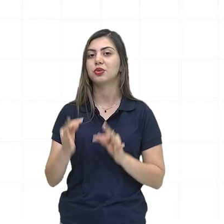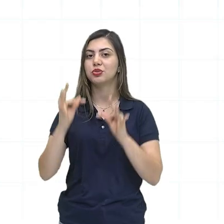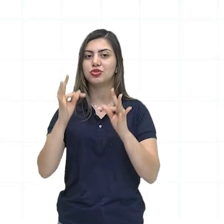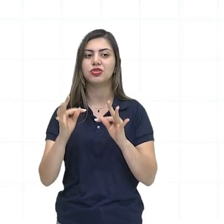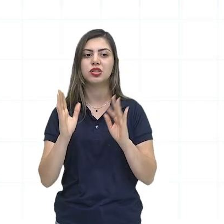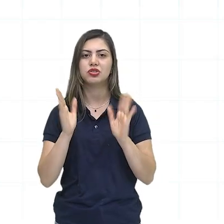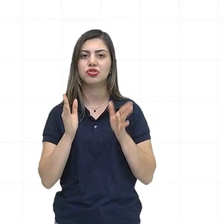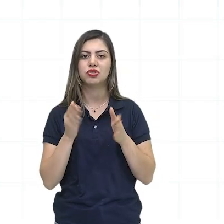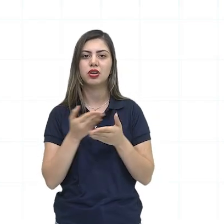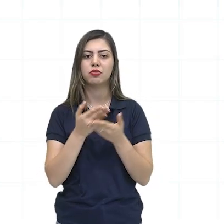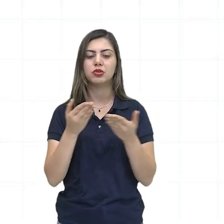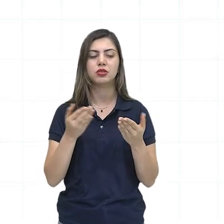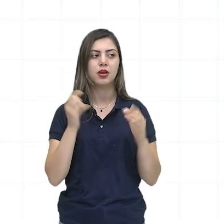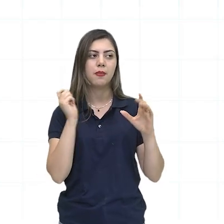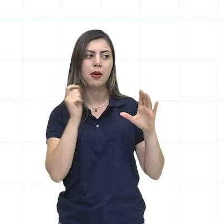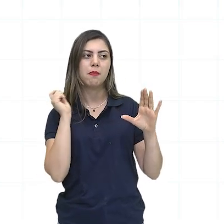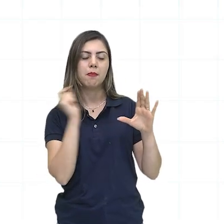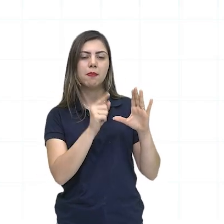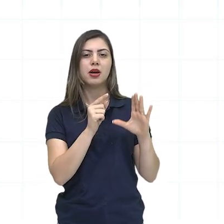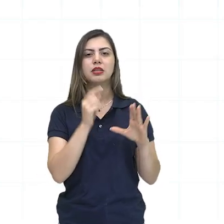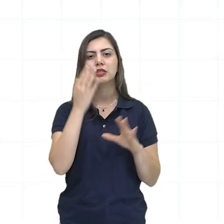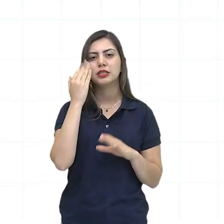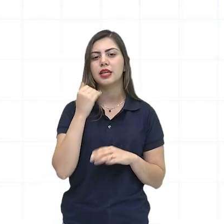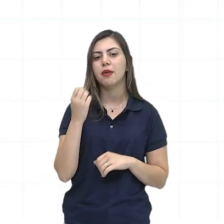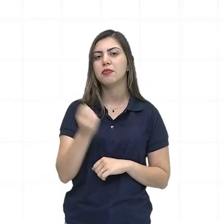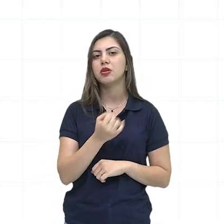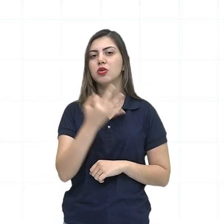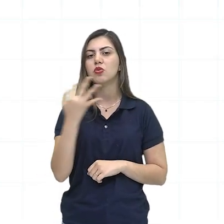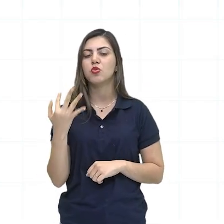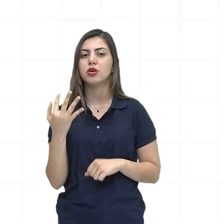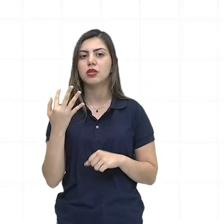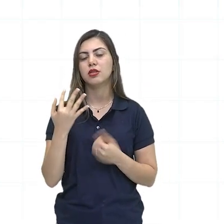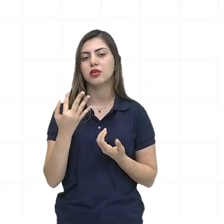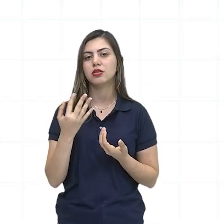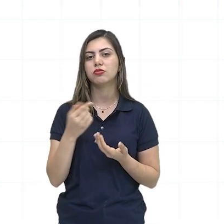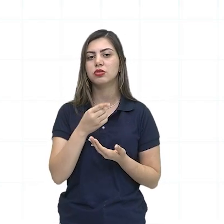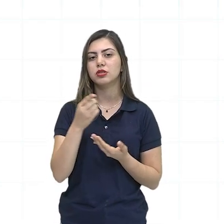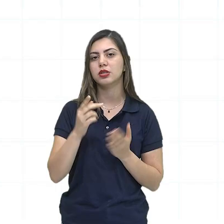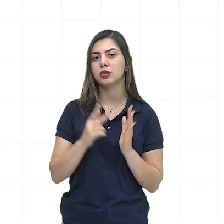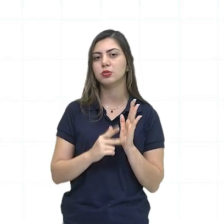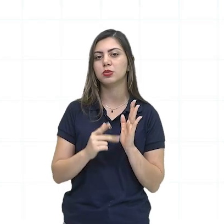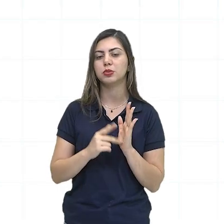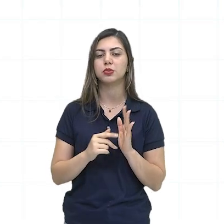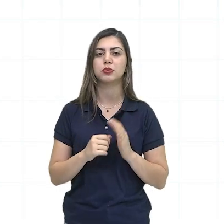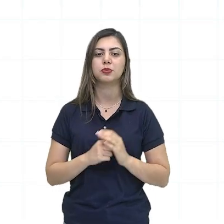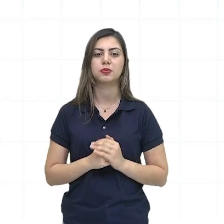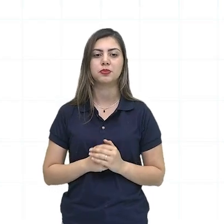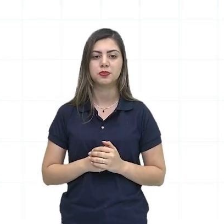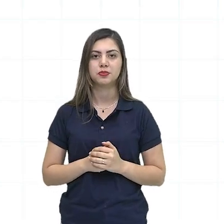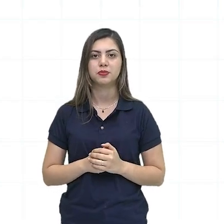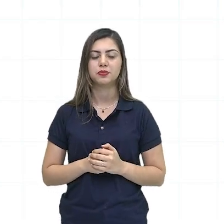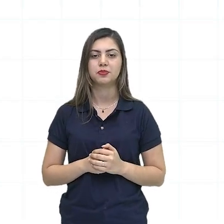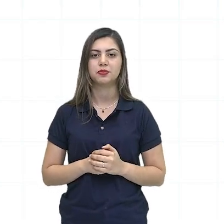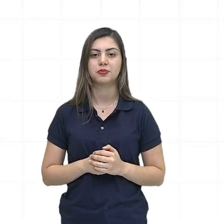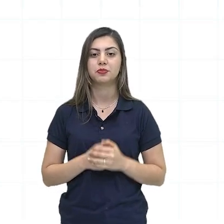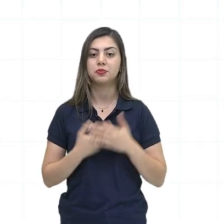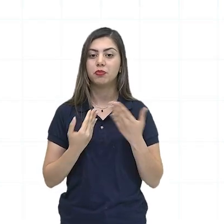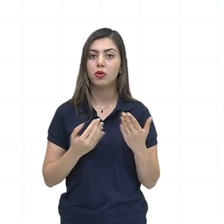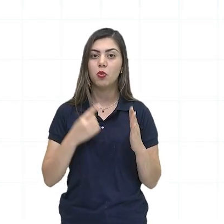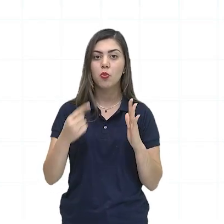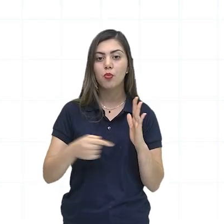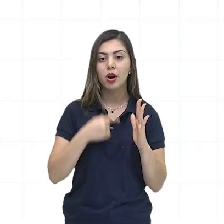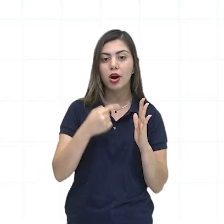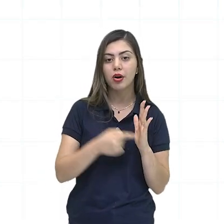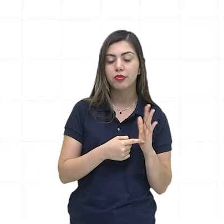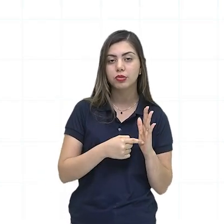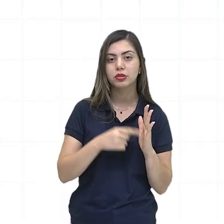você quantas vezes você já atingiu o alvo e o local, tá bom? Esse alvo, ele é dividido